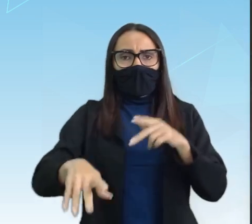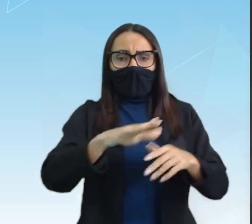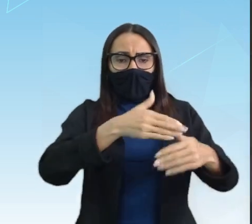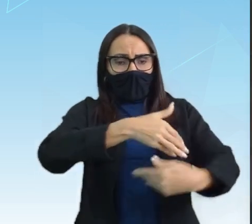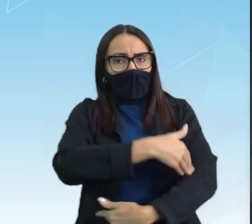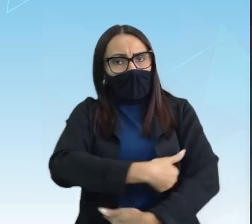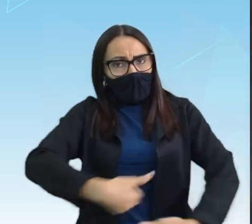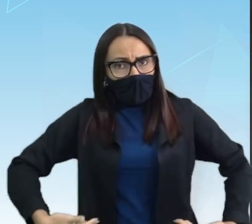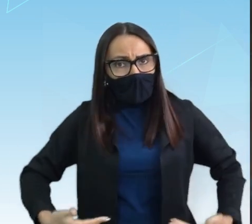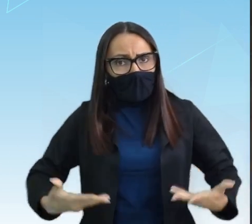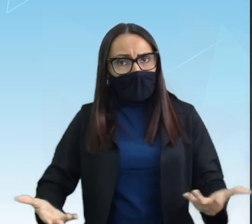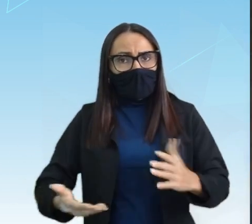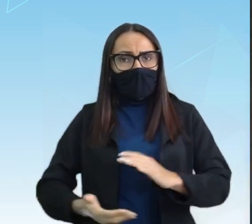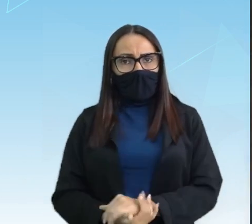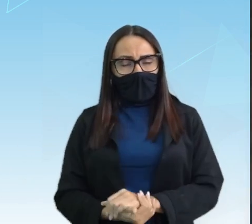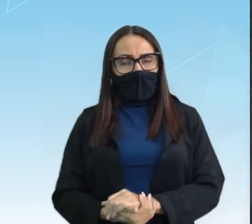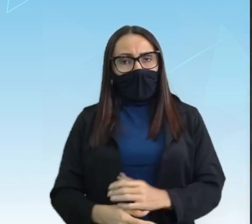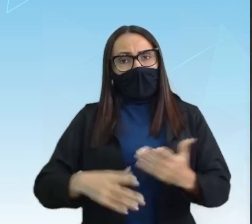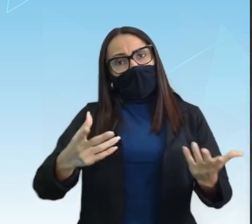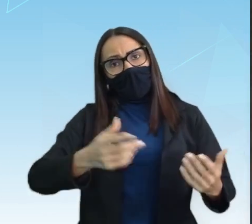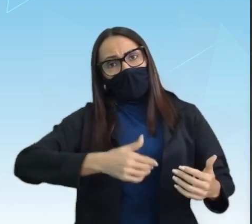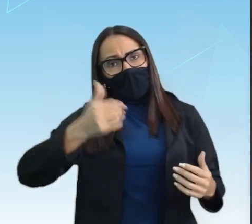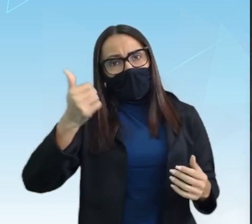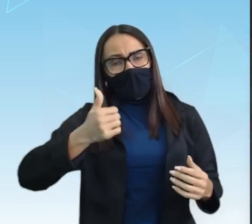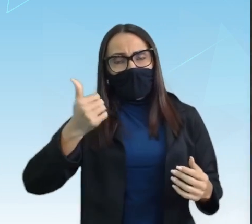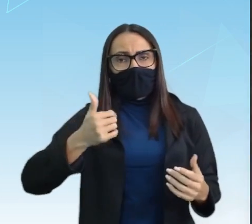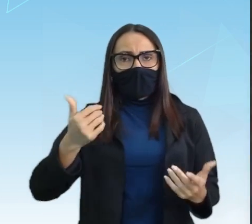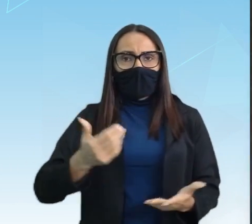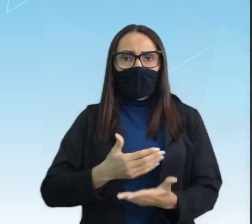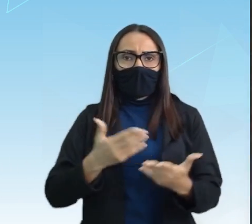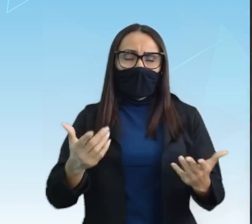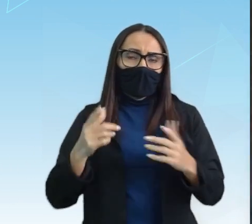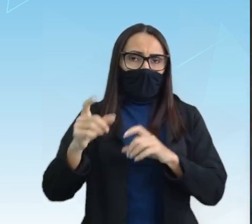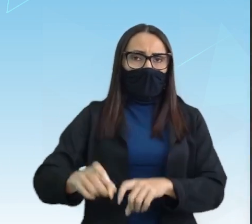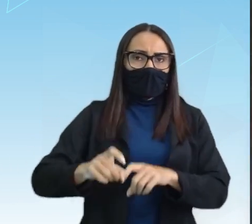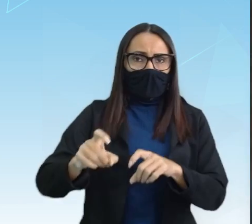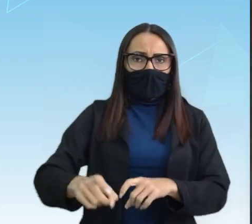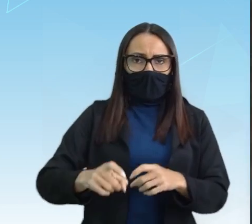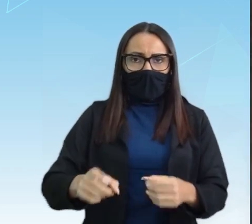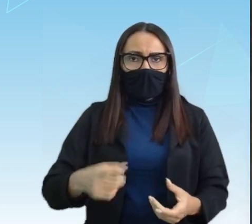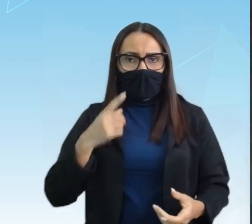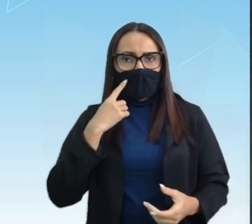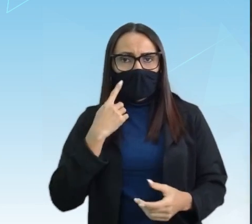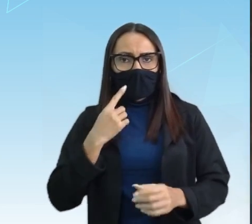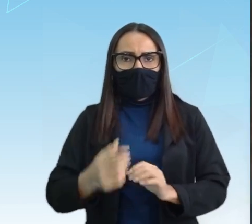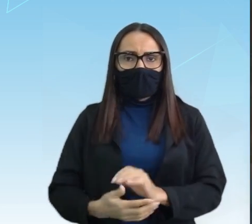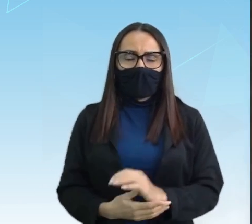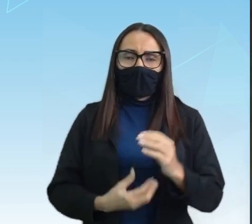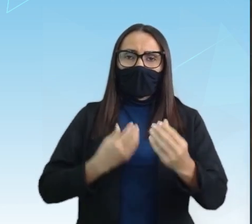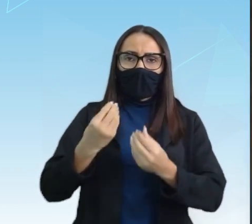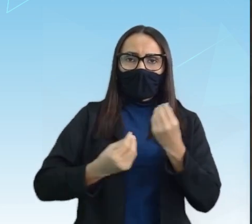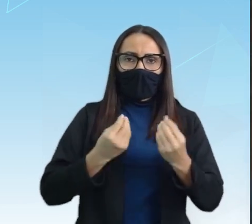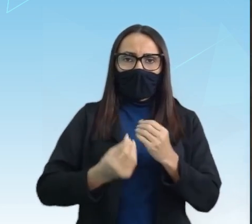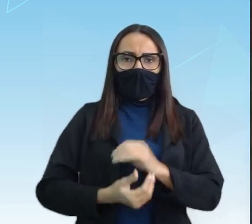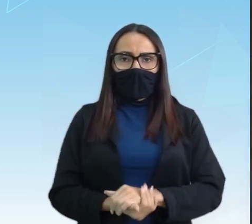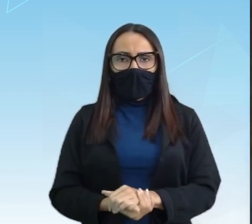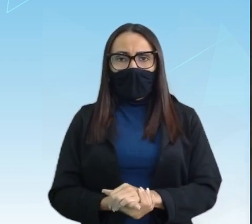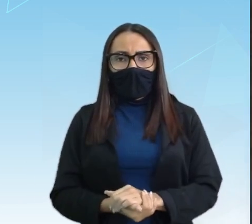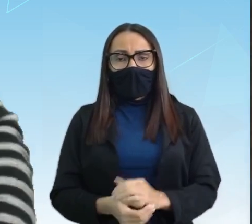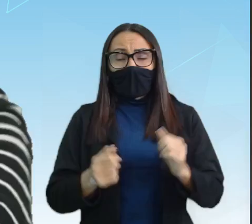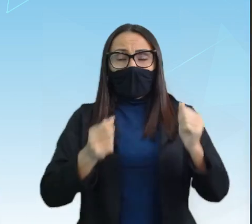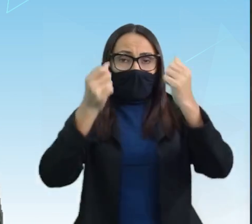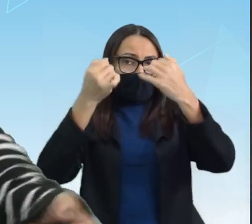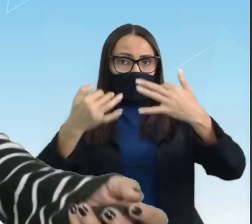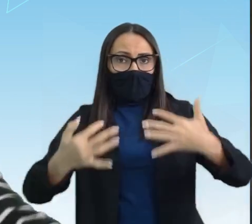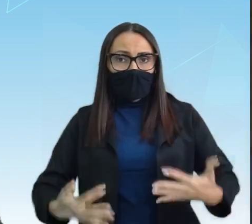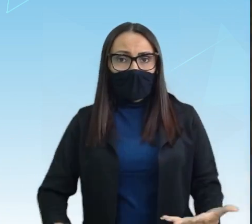fome se a gente é um dos primeiros professores agricultores, produtor rural? Como? Isso só pode estar explicado